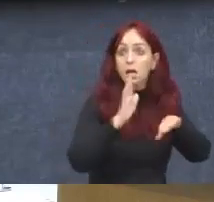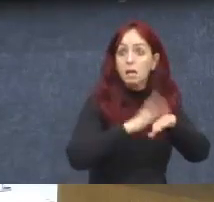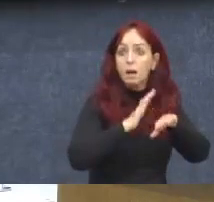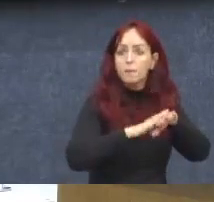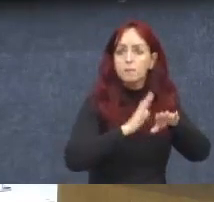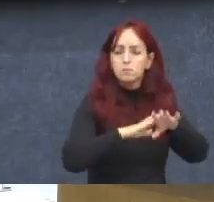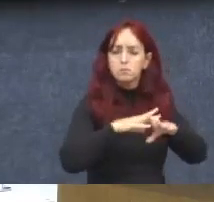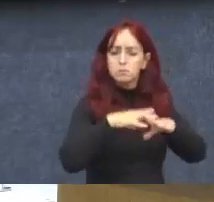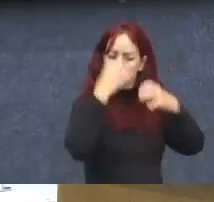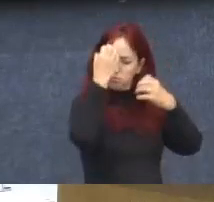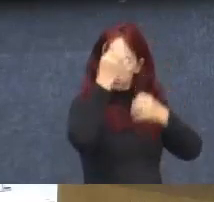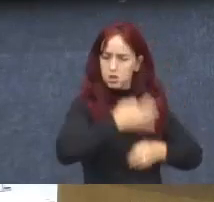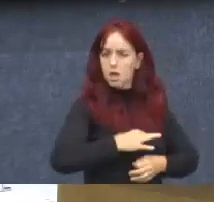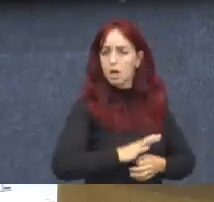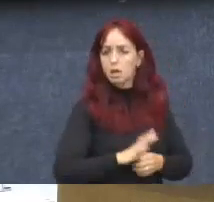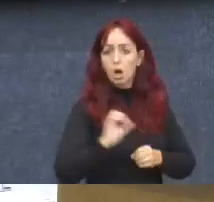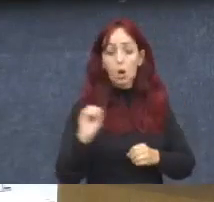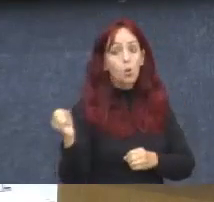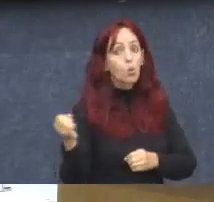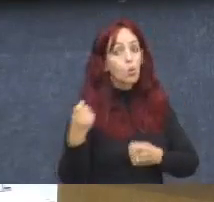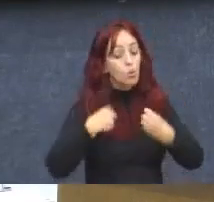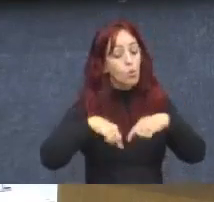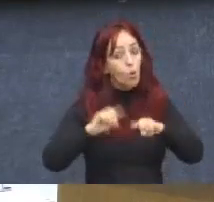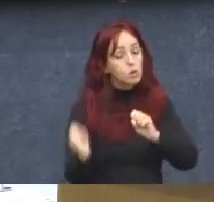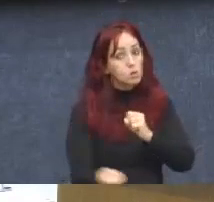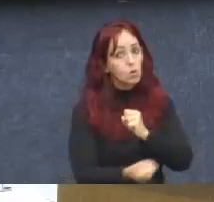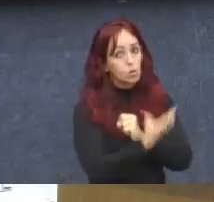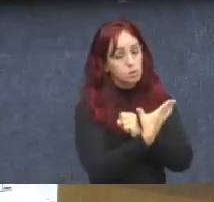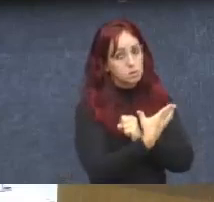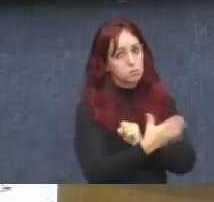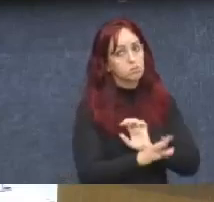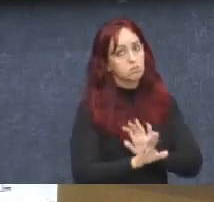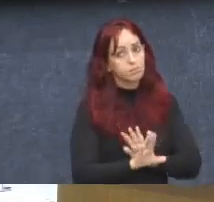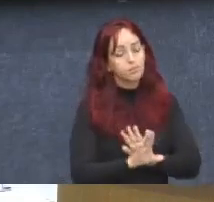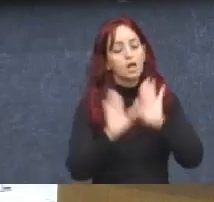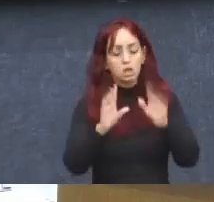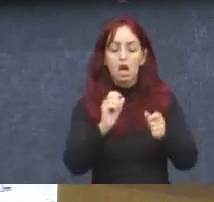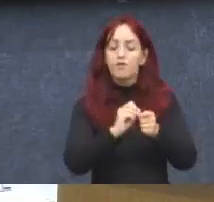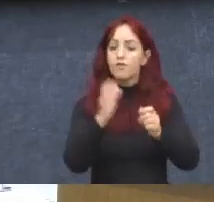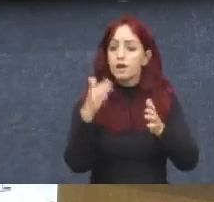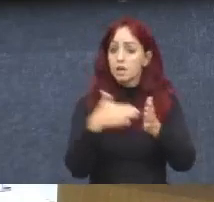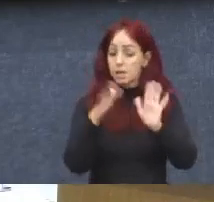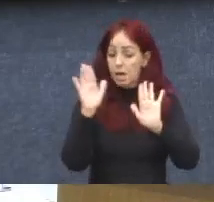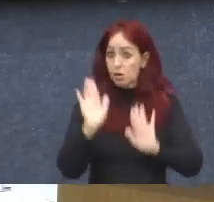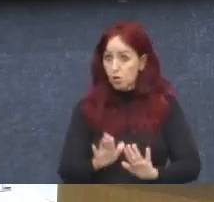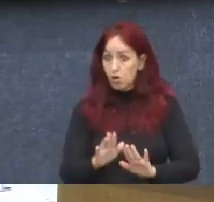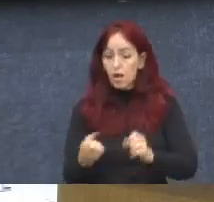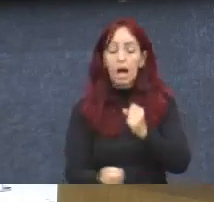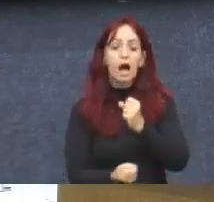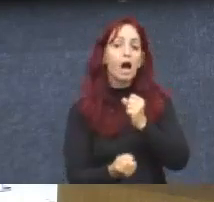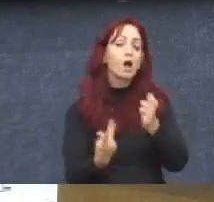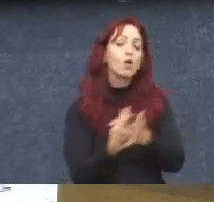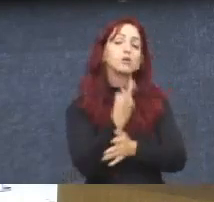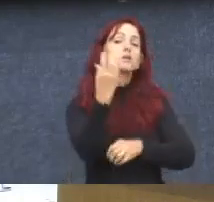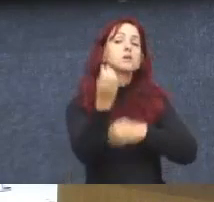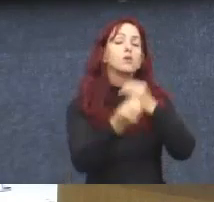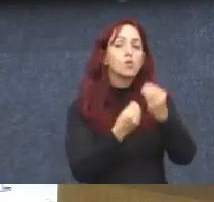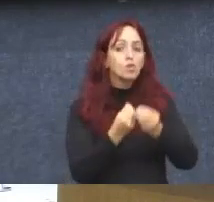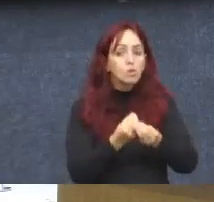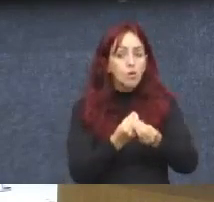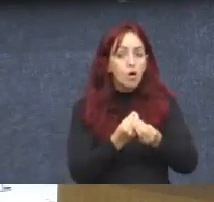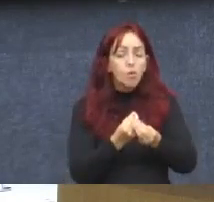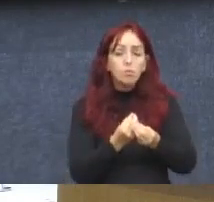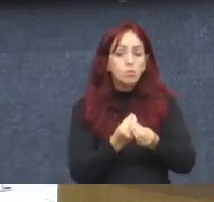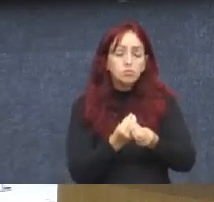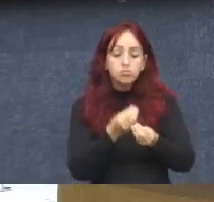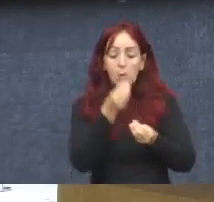suborno. Muito do que já foi feito até agora aconteceu ignorando o período de recesso em